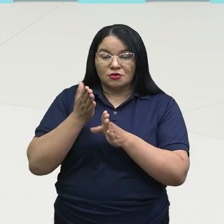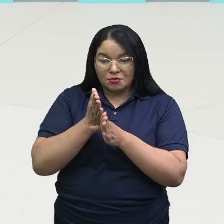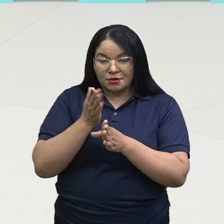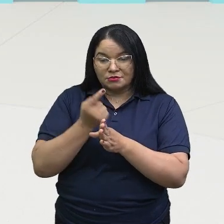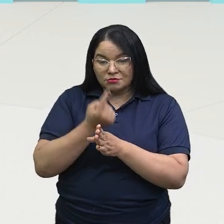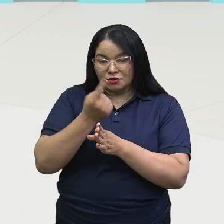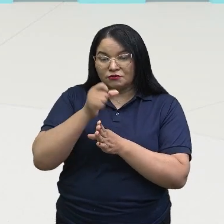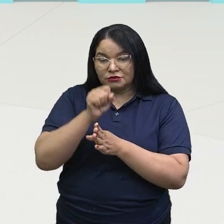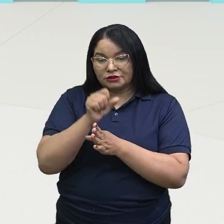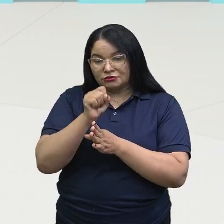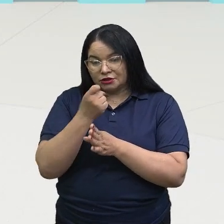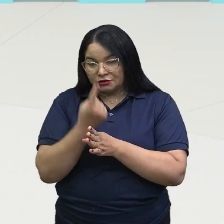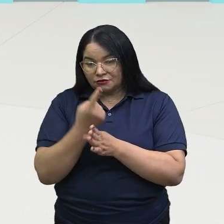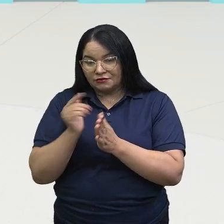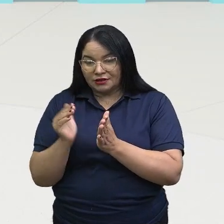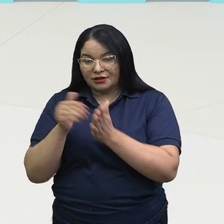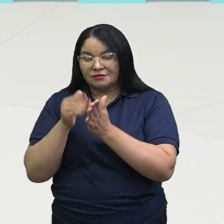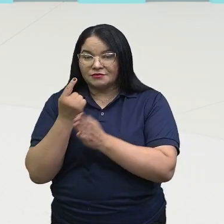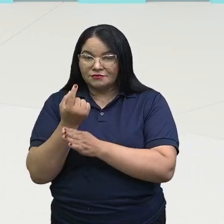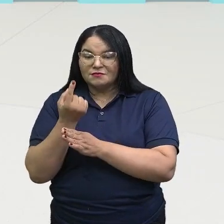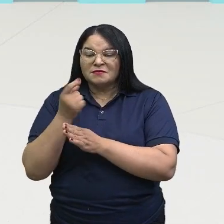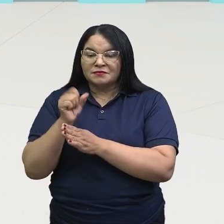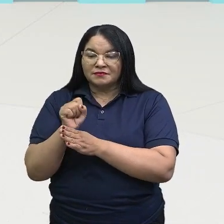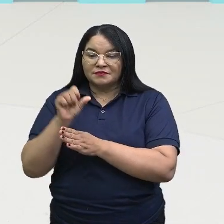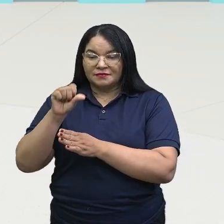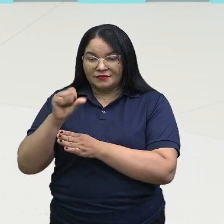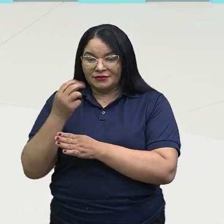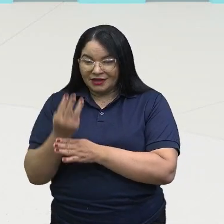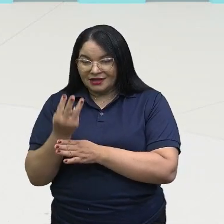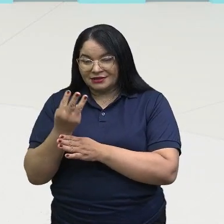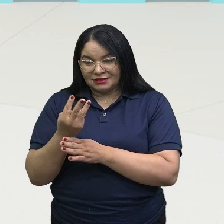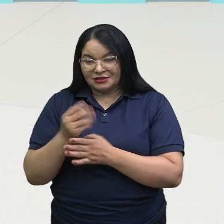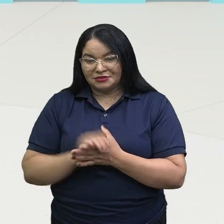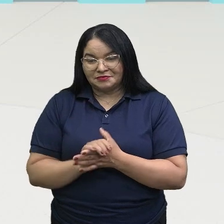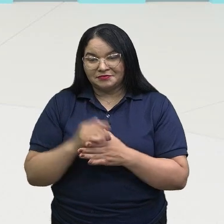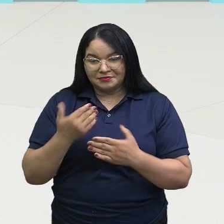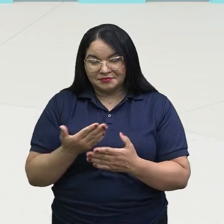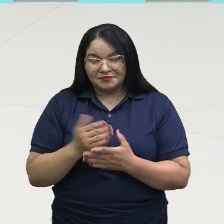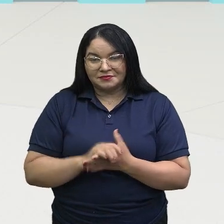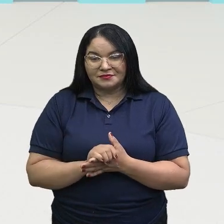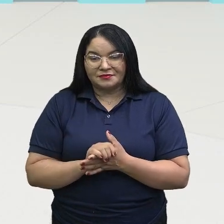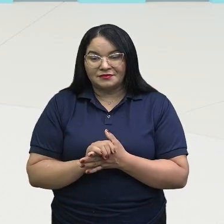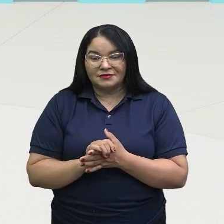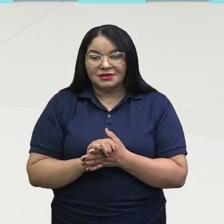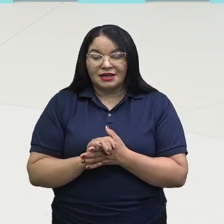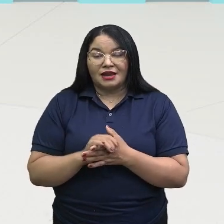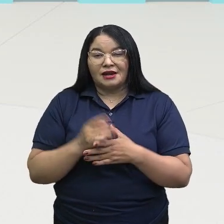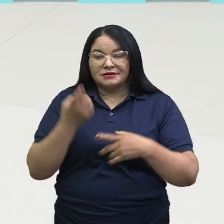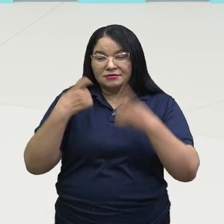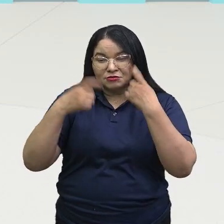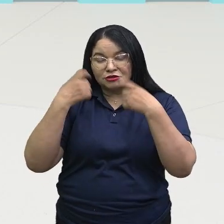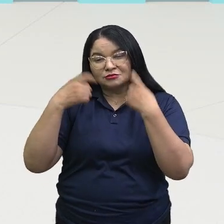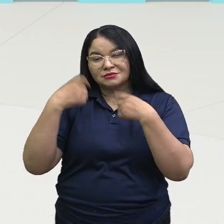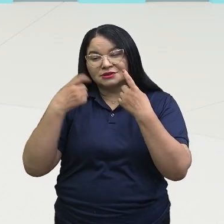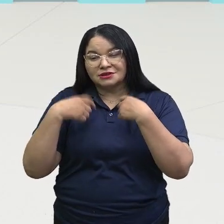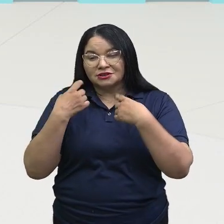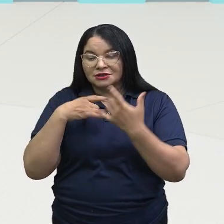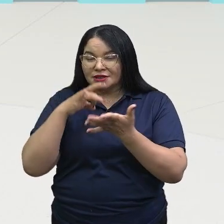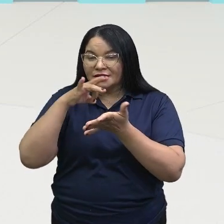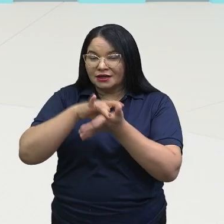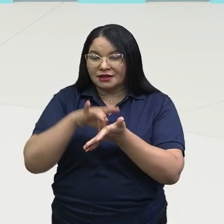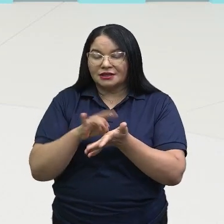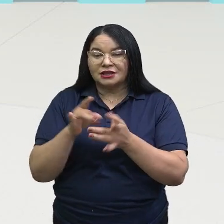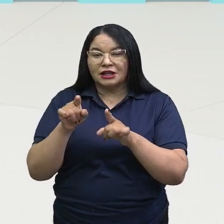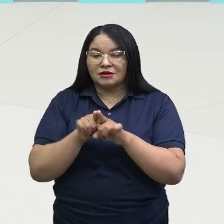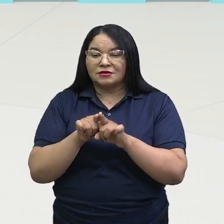a 1893. Então, o realismo está preocupado ali com a realidade, de tratar de fato